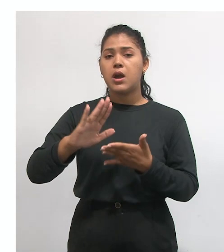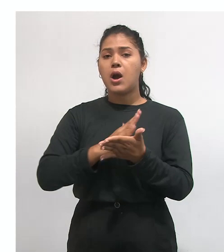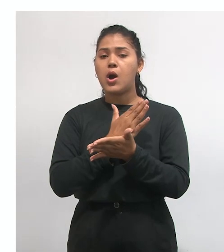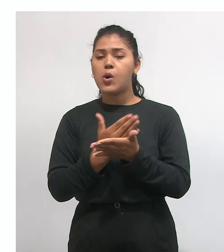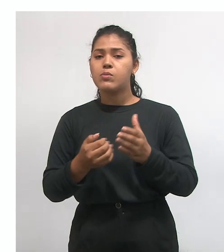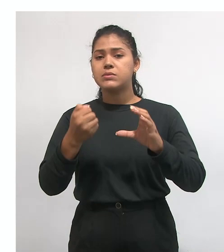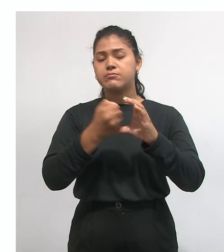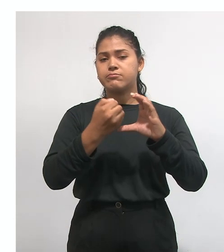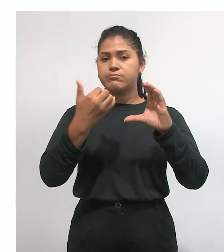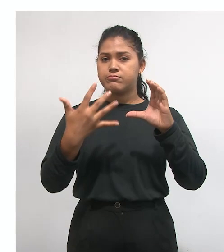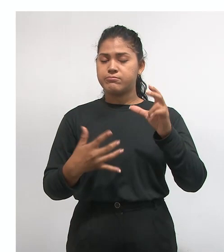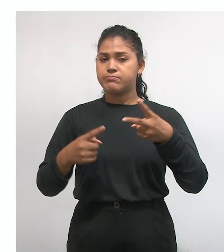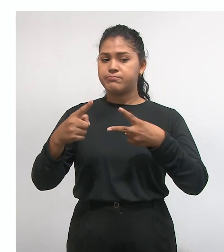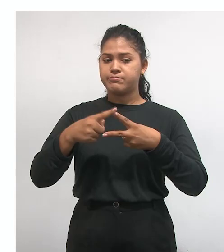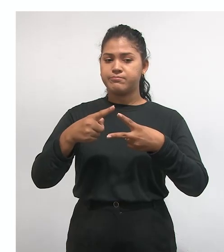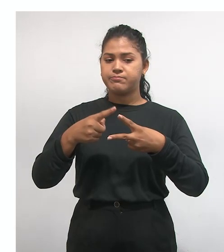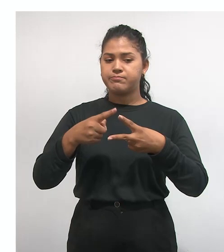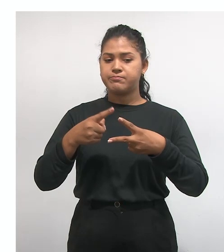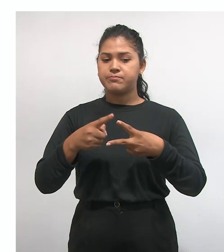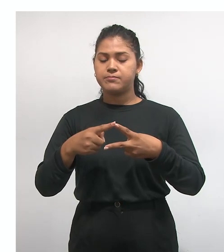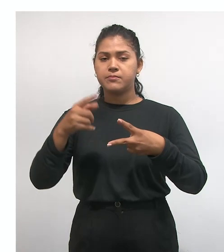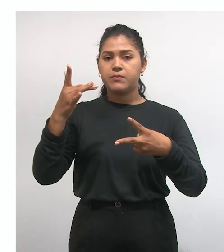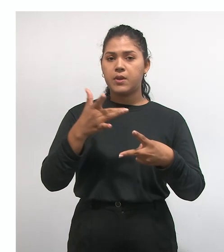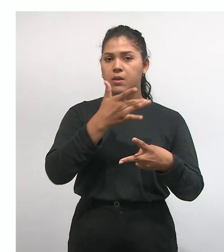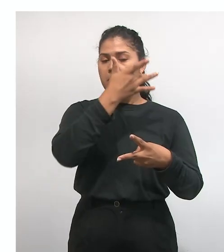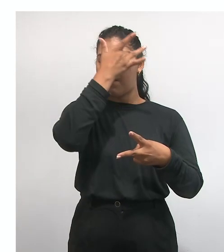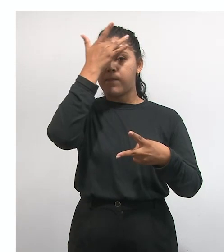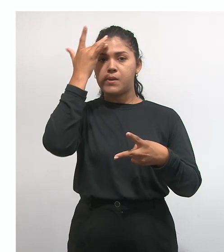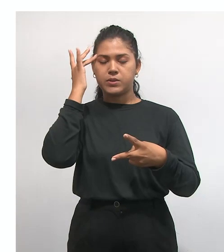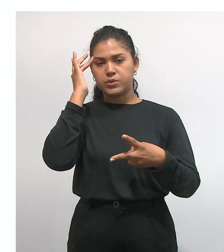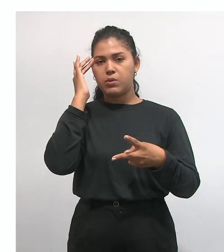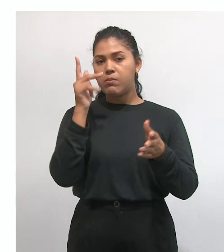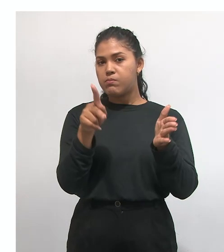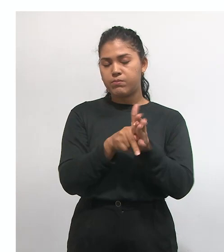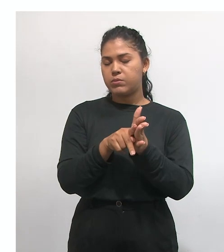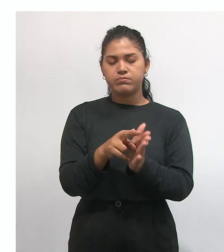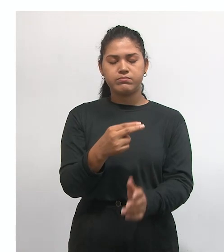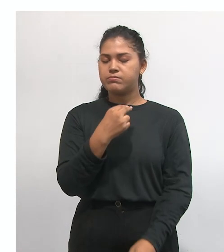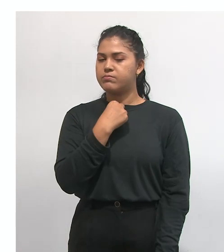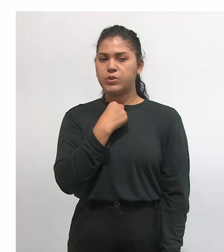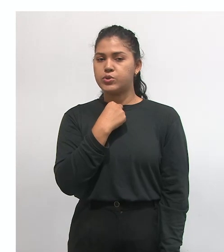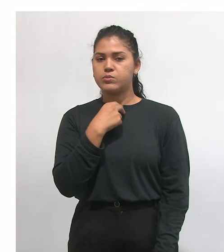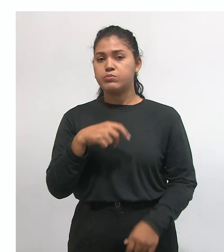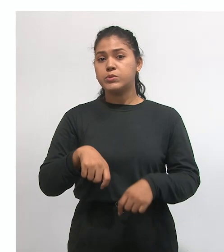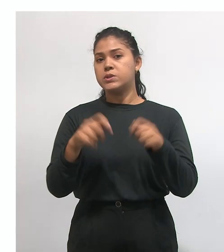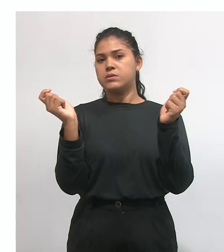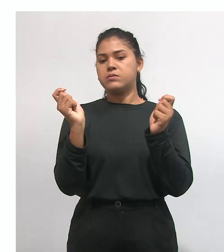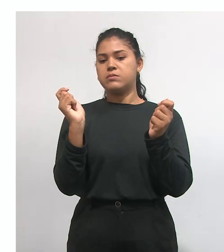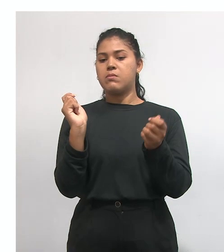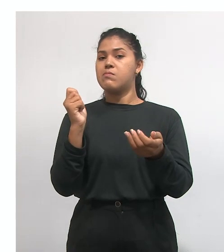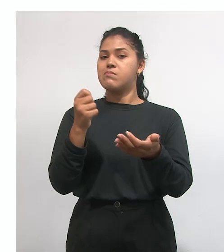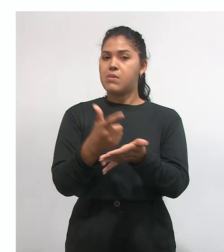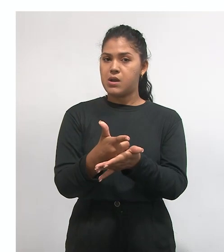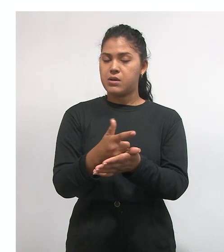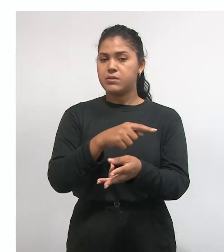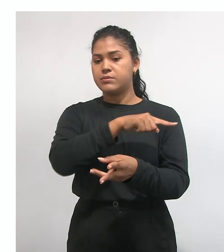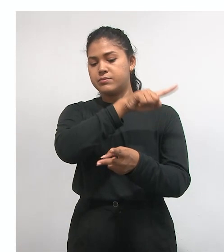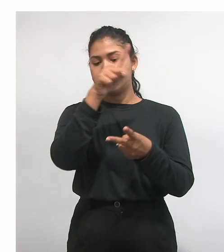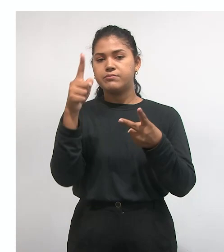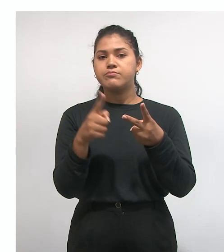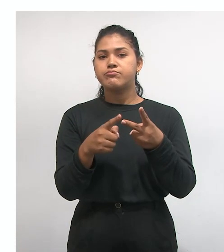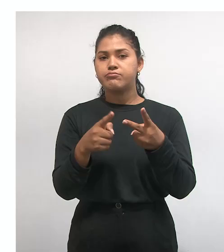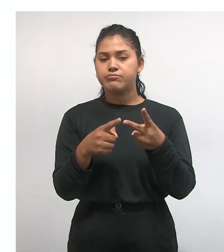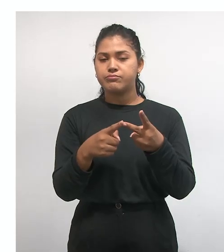né, pelo contribuinte, ou seja, a impossibilidade do cumprimento pelo contribuinte, e também tem que ter